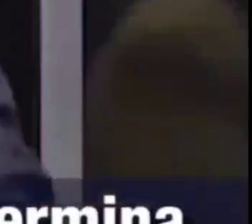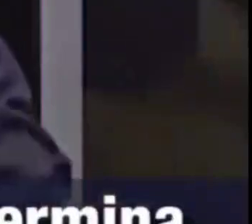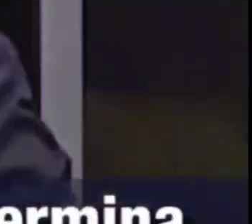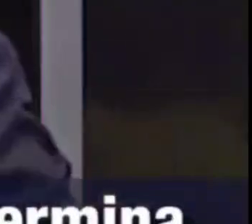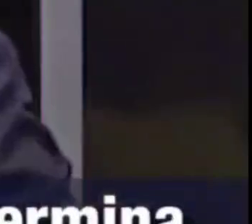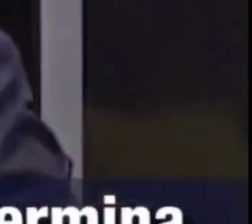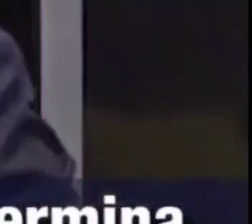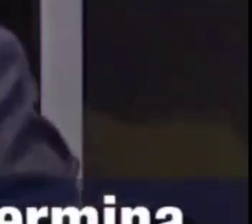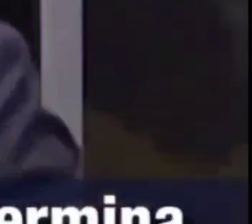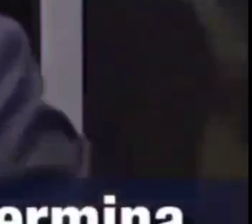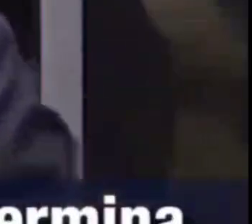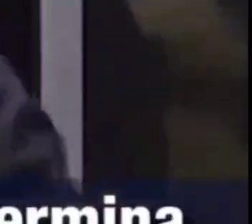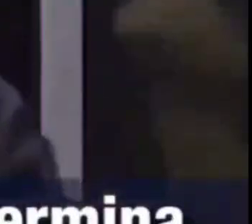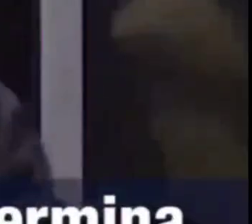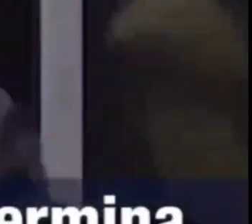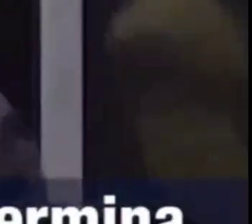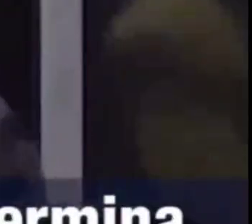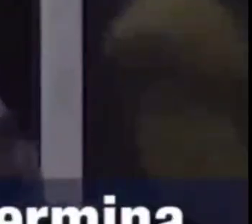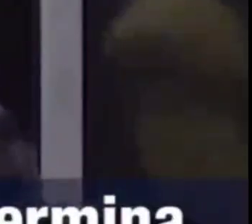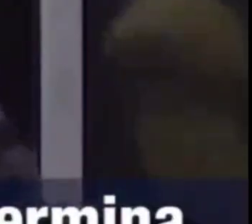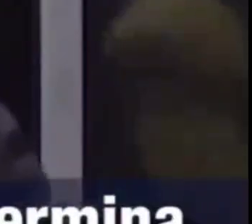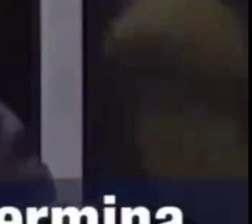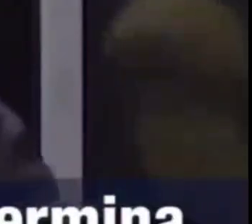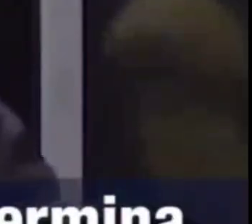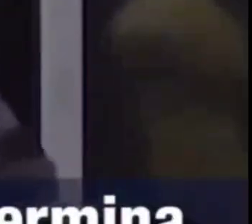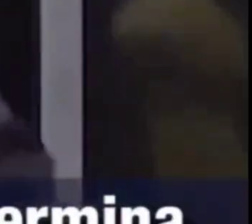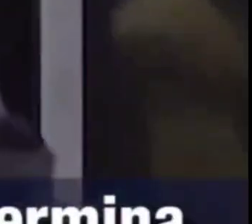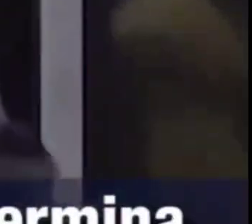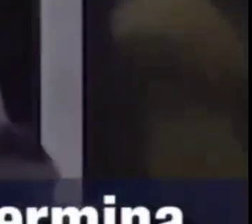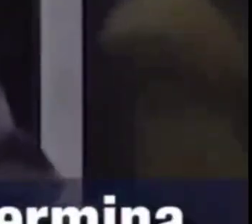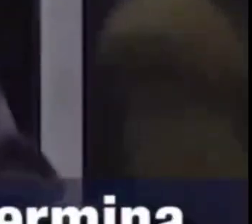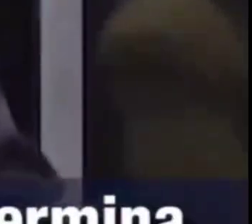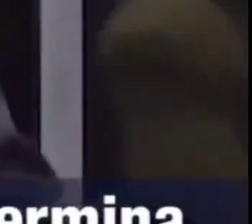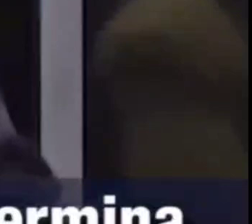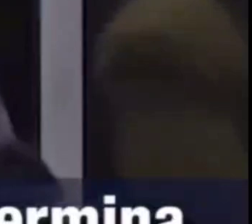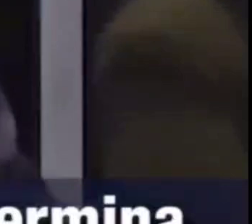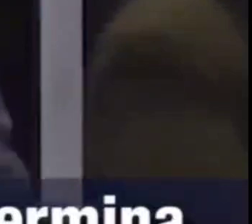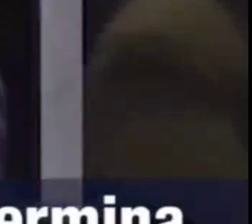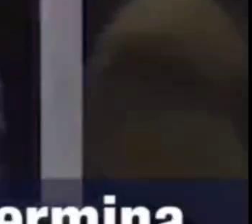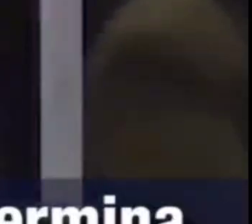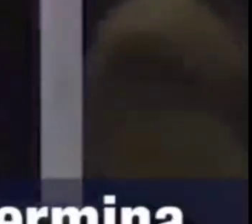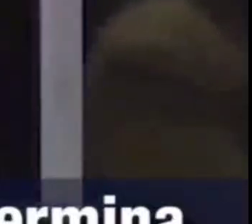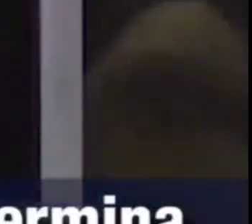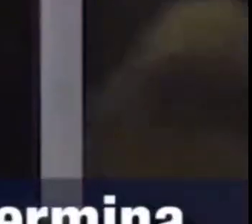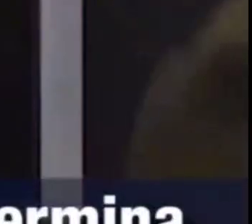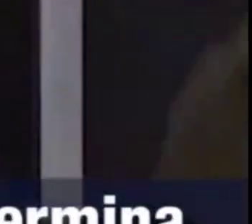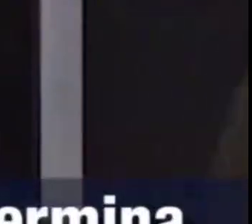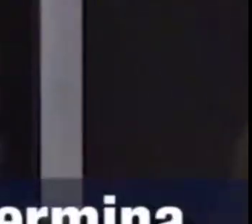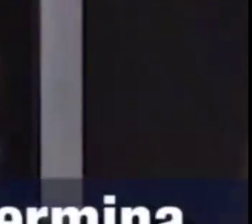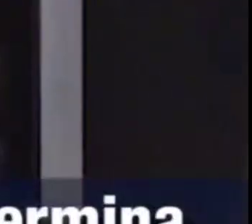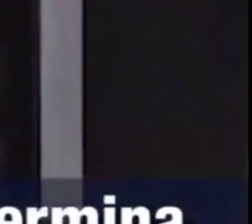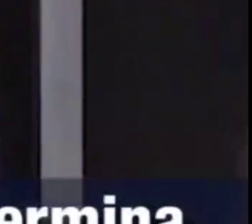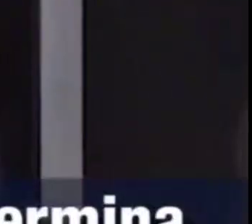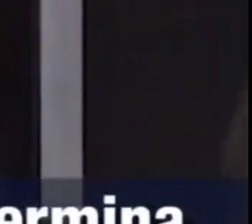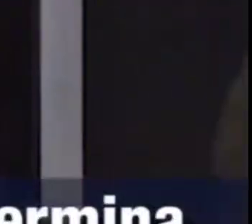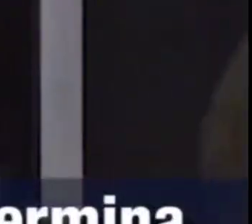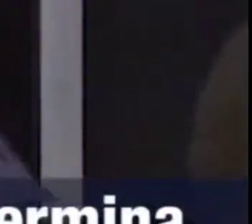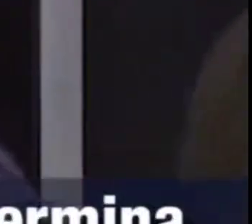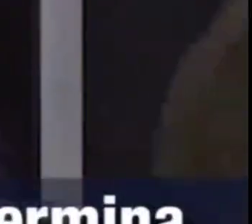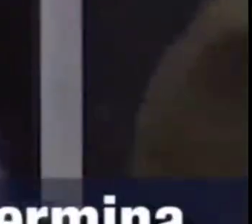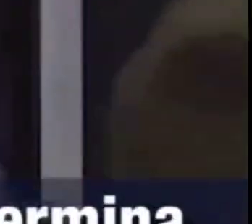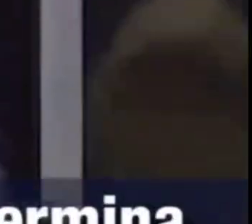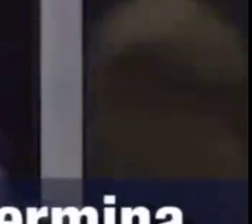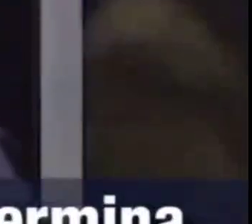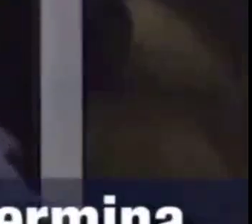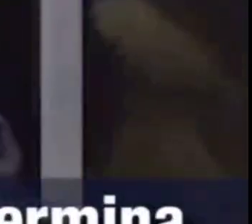hotel. E é o pai dos pobres, é o pai da mentira, o maior charlatão que existe no nosso país. Eu tenho certeza e tenho fé que um